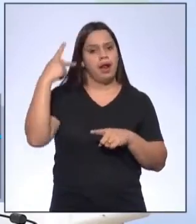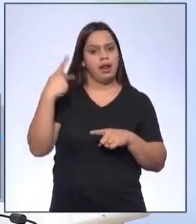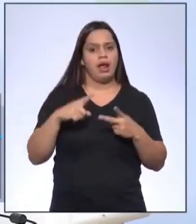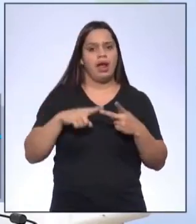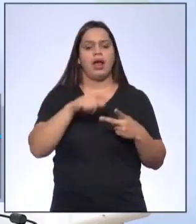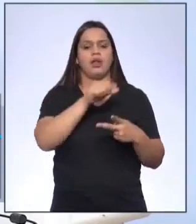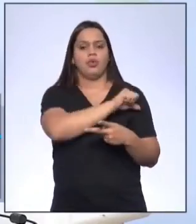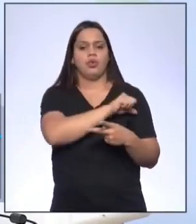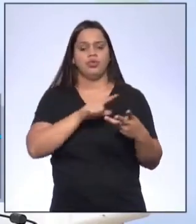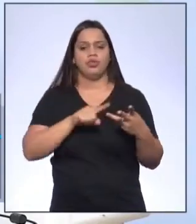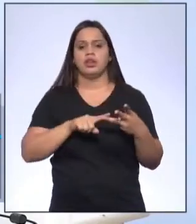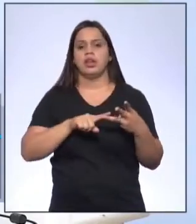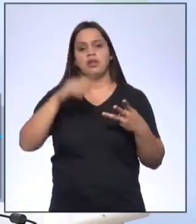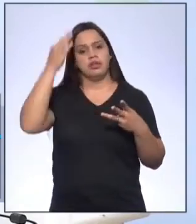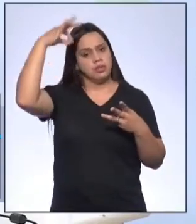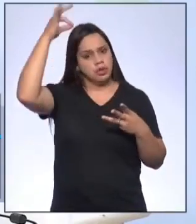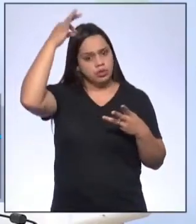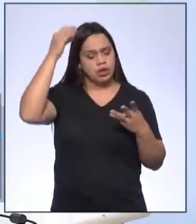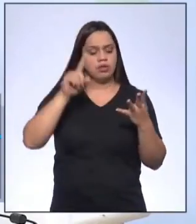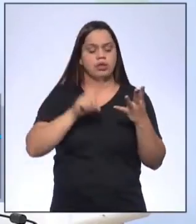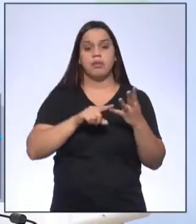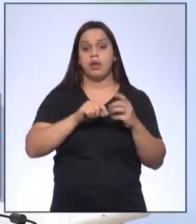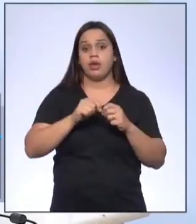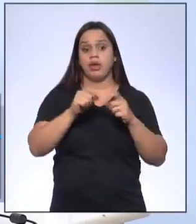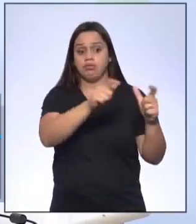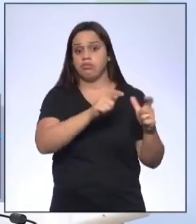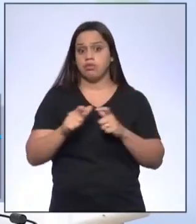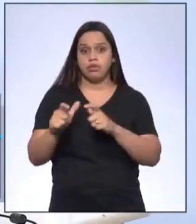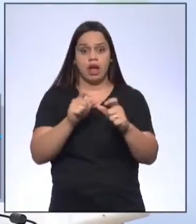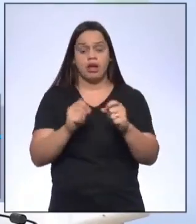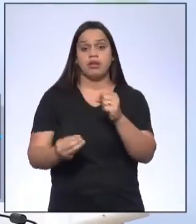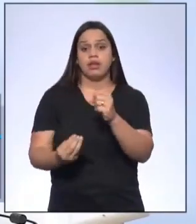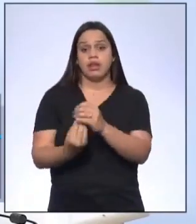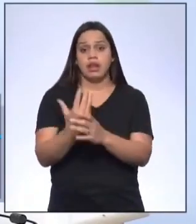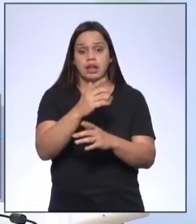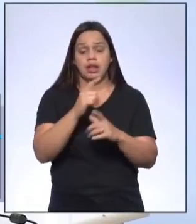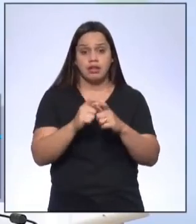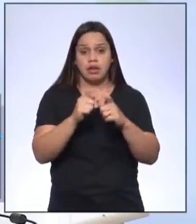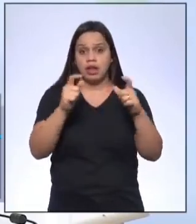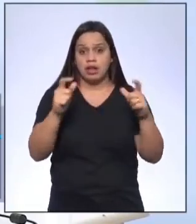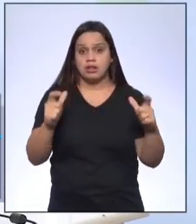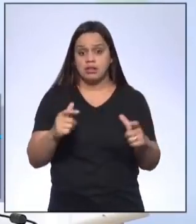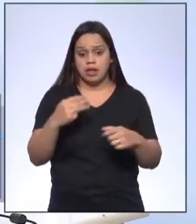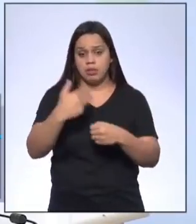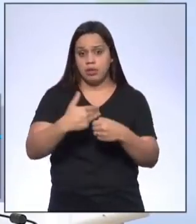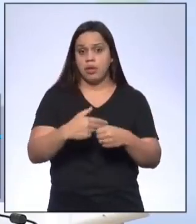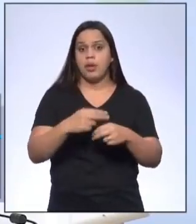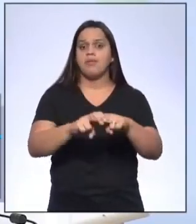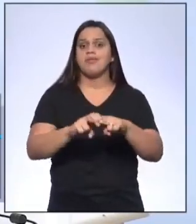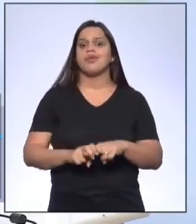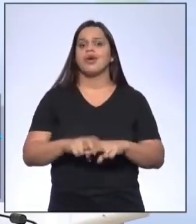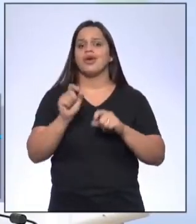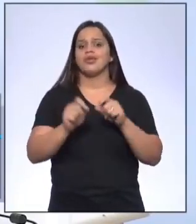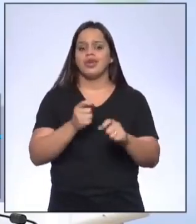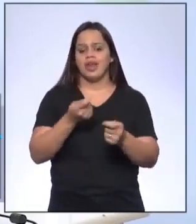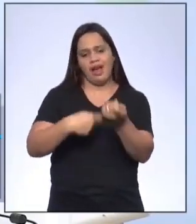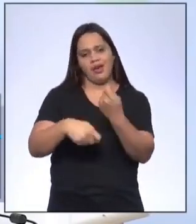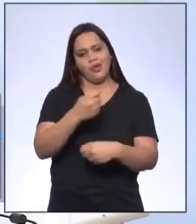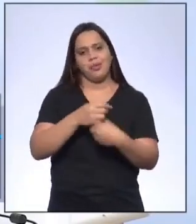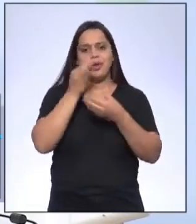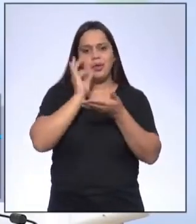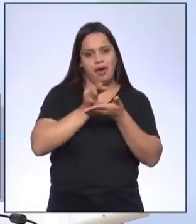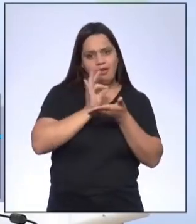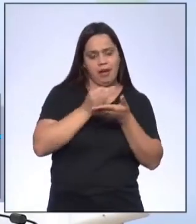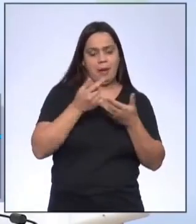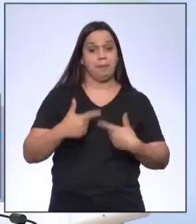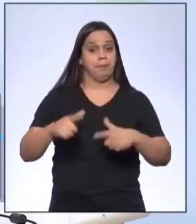né? Espírito Santo. São regiões aí que acabam crescendo aí com municípios, né? Dependendo aí da economia do café. Na próxima